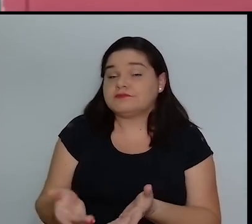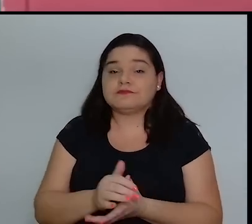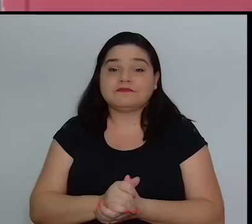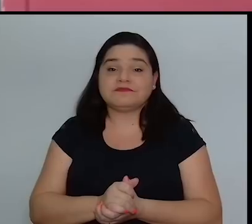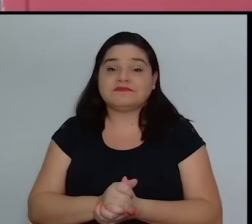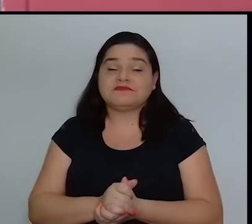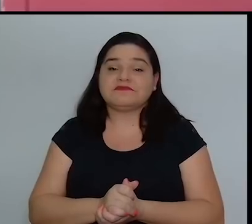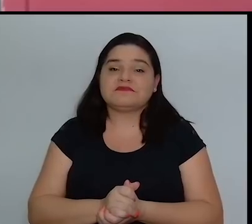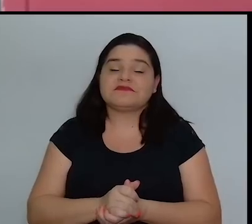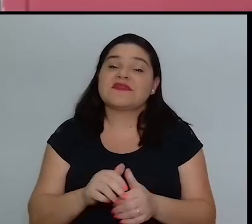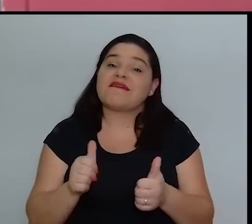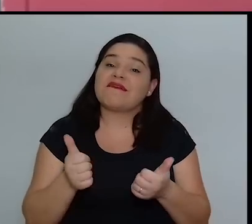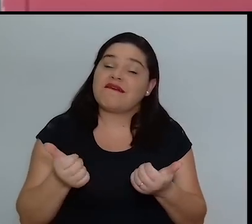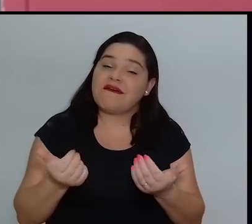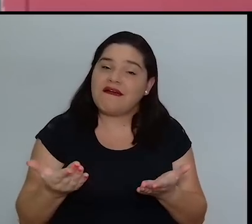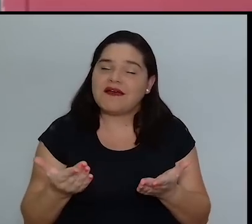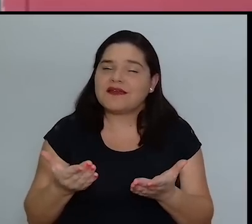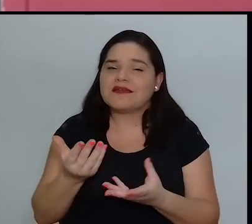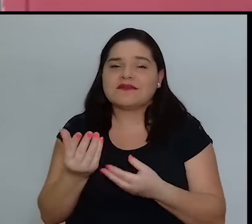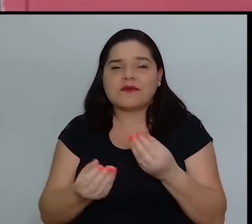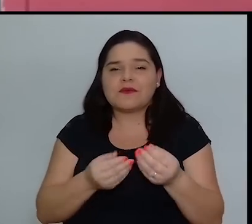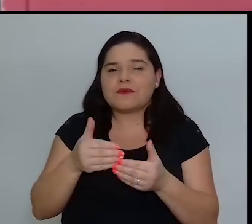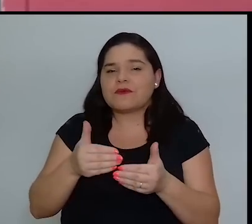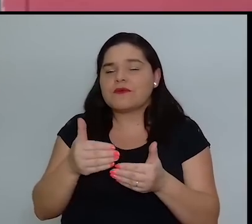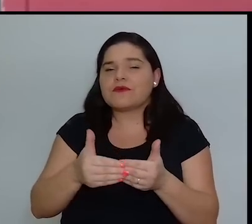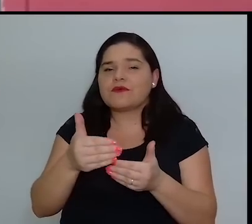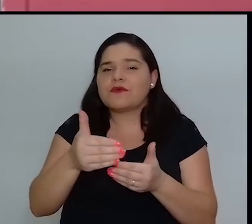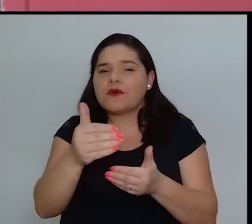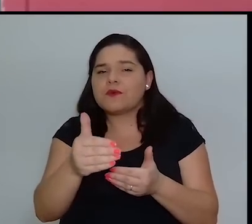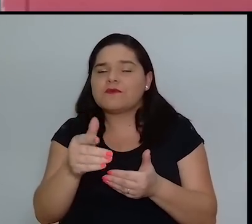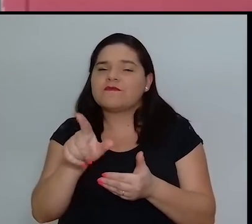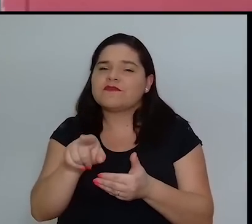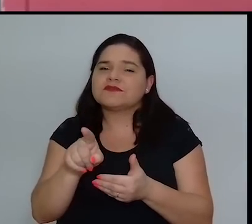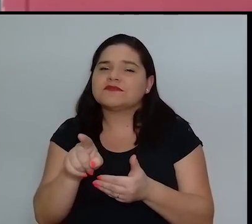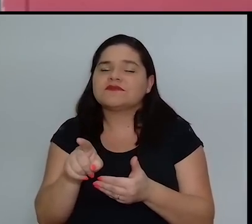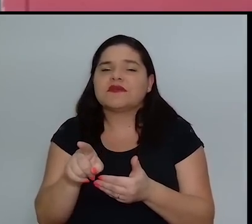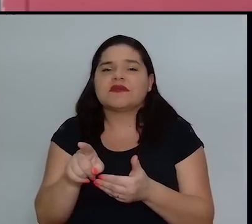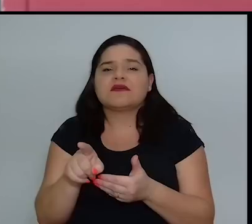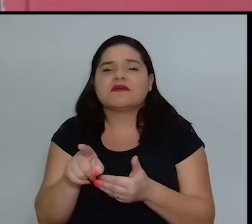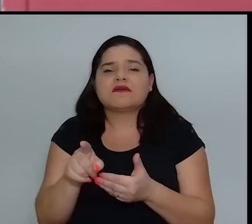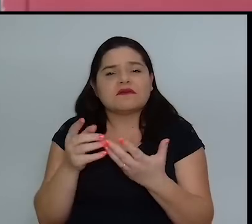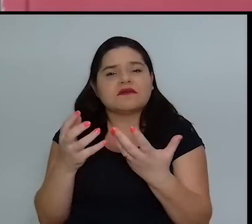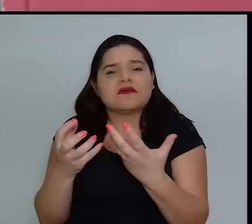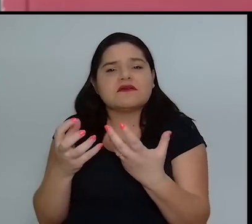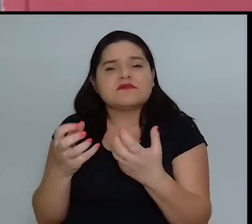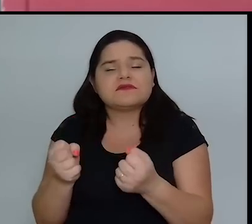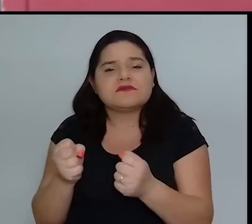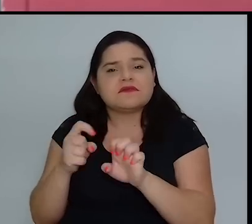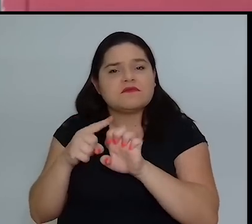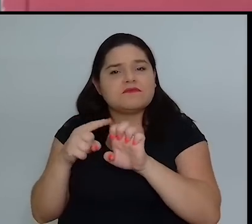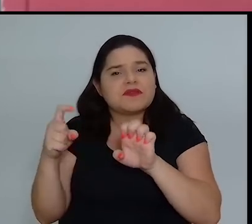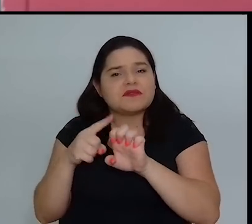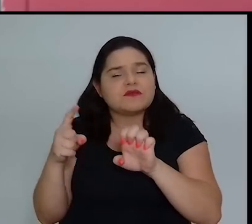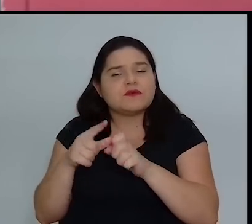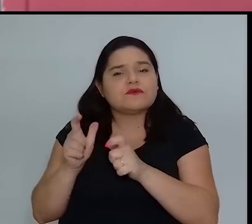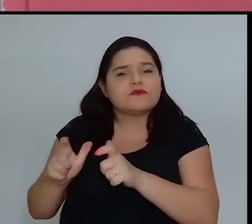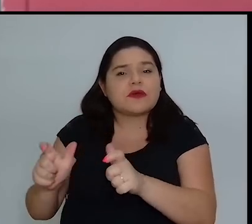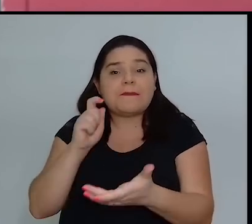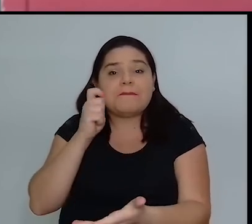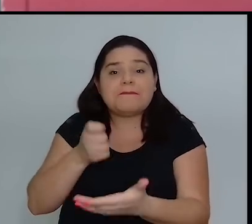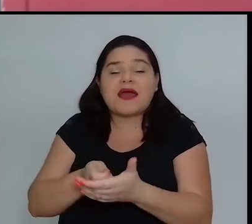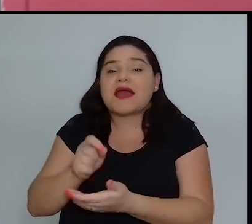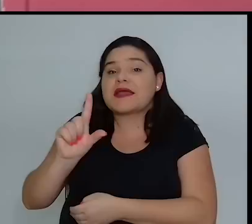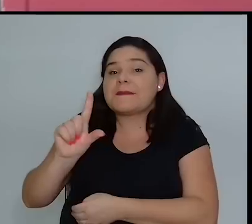E aí na medida em que você permite é que esses empreendedores desses lugares Pague Menos